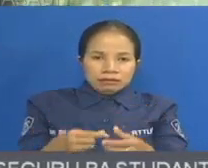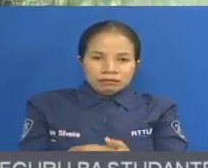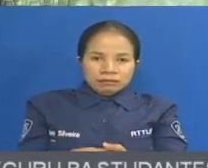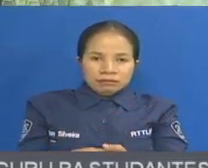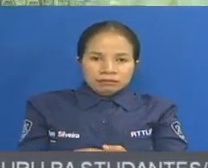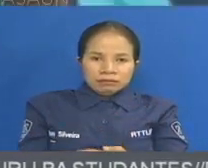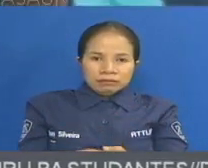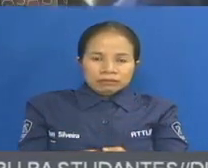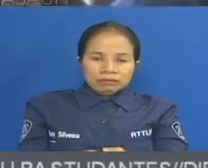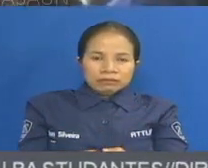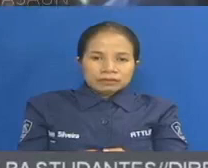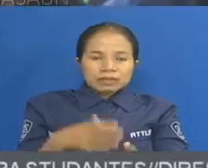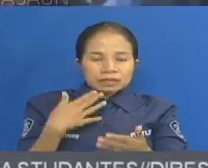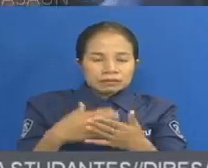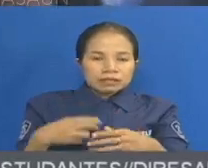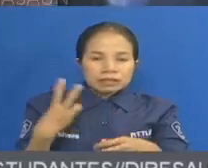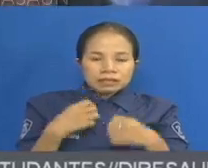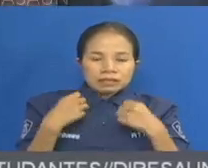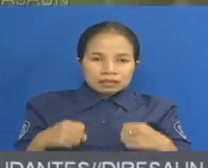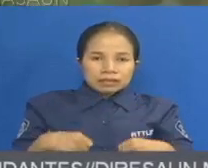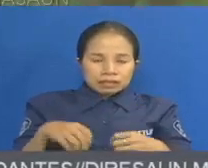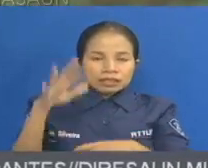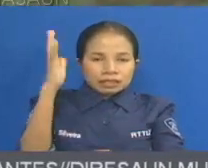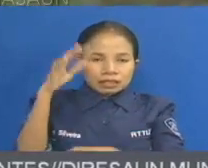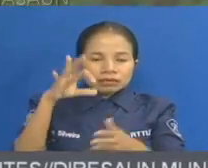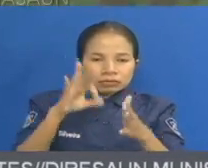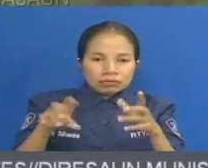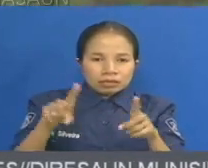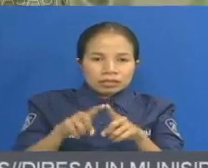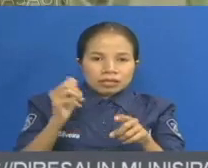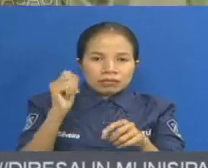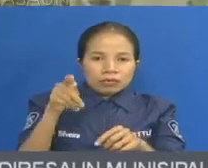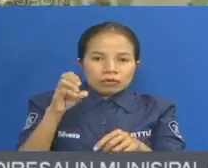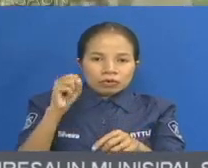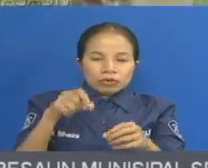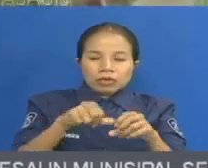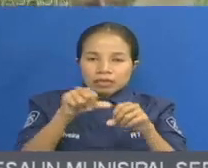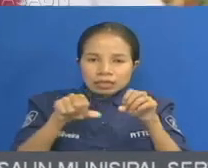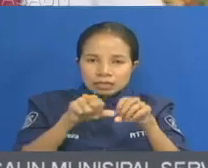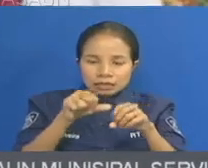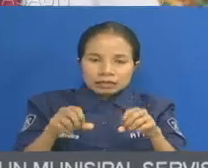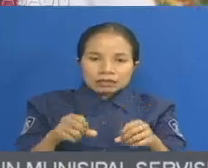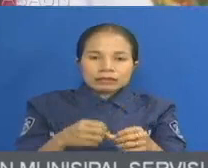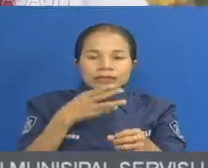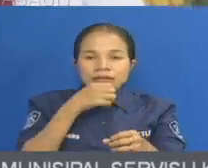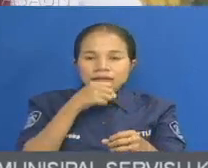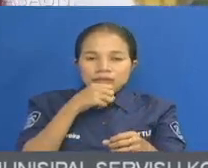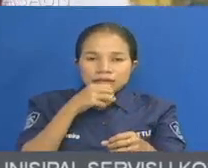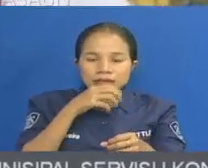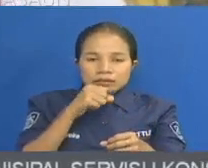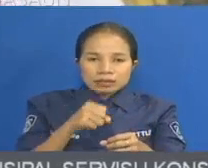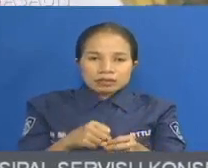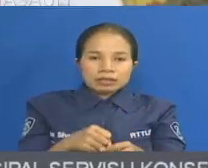e tenha saúde. Enquanto aí neve macacura macanessa abocat sabraca mahoni kakeu no